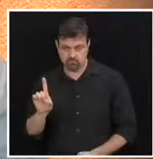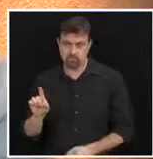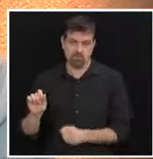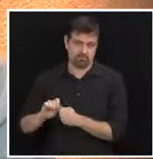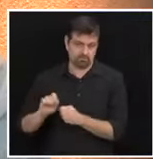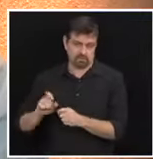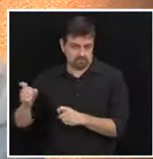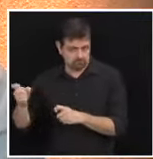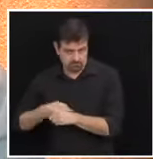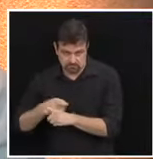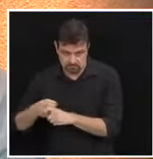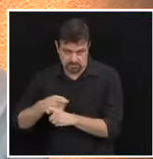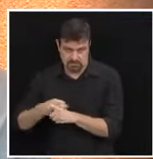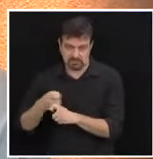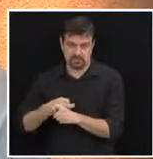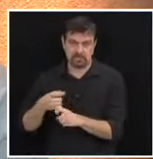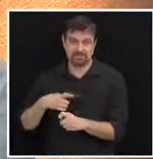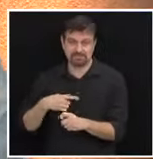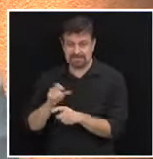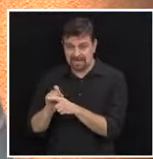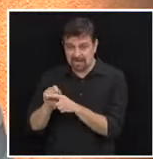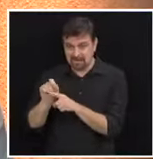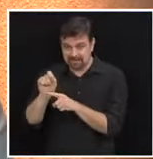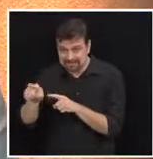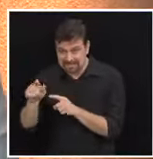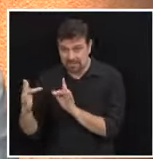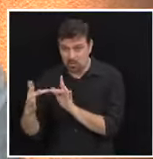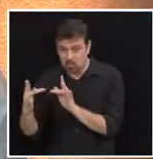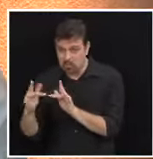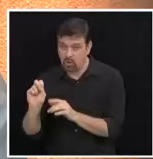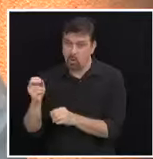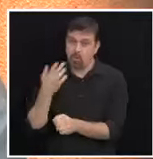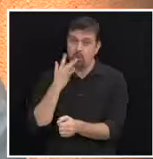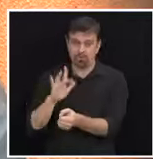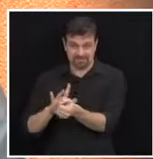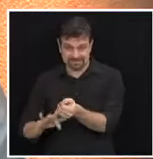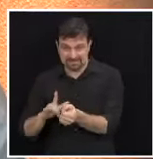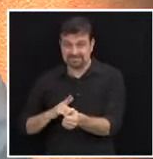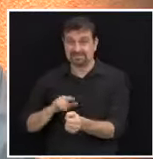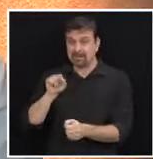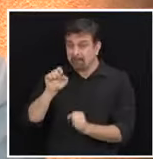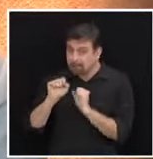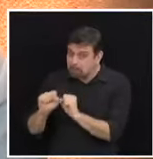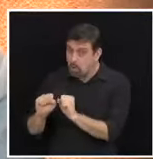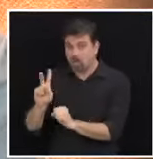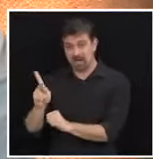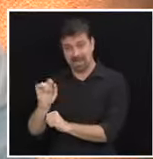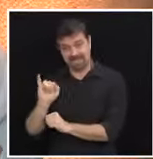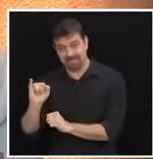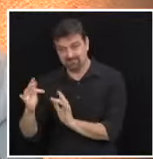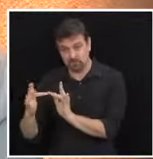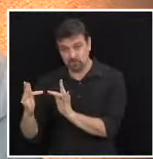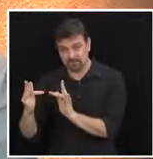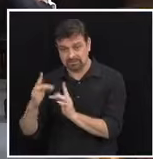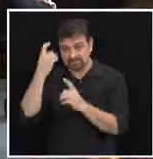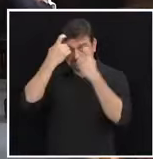involuntariamente tem contato com sêmen ou com sangue, ou seja, tem contato com HIV e fica preocupada pelo risco que